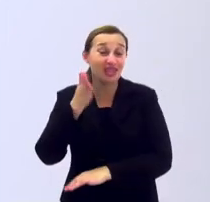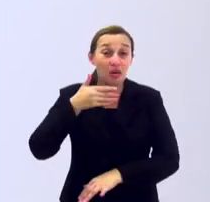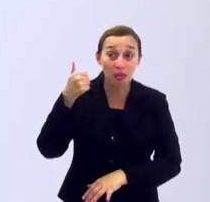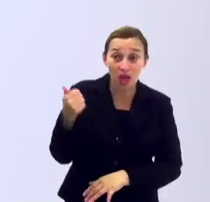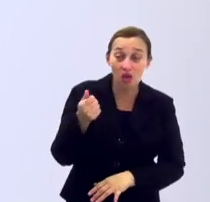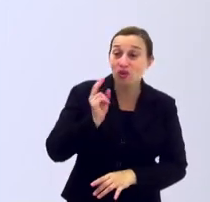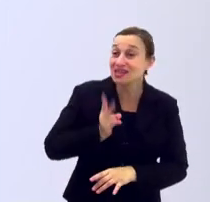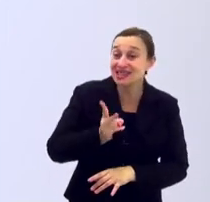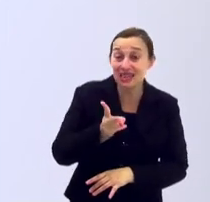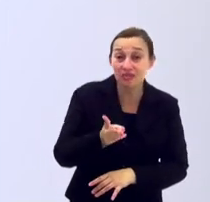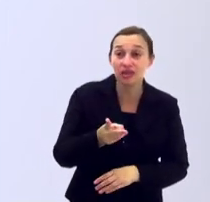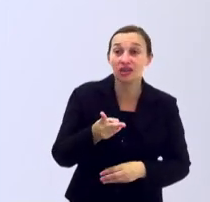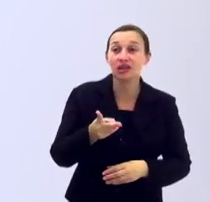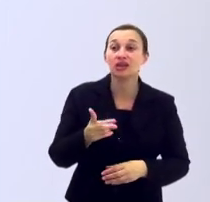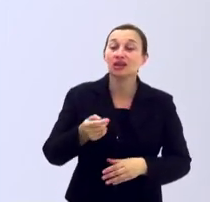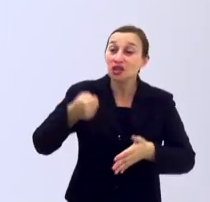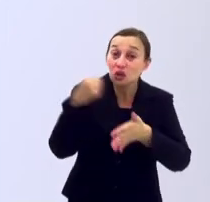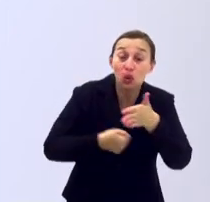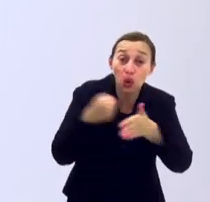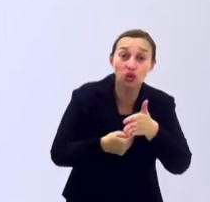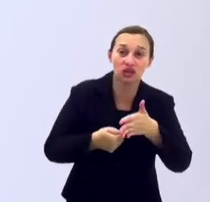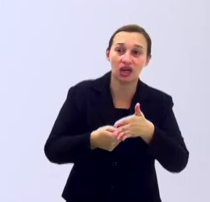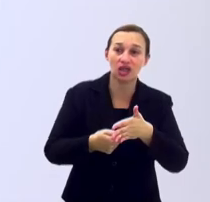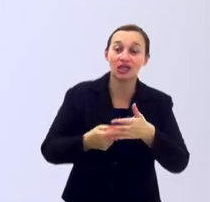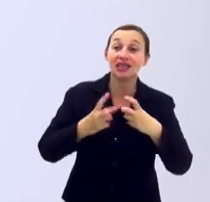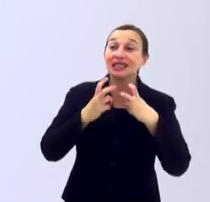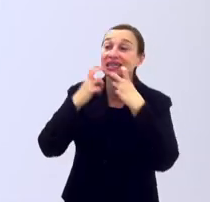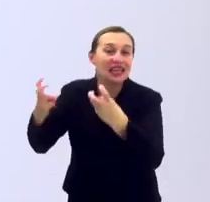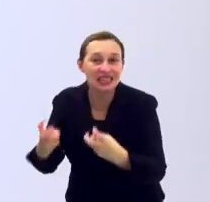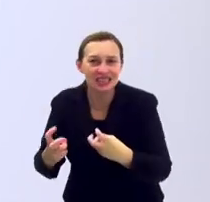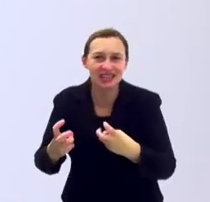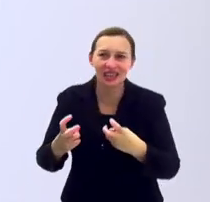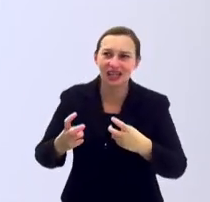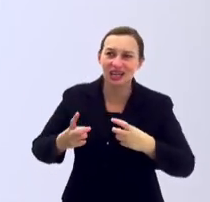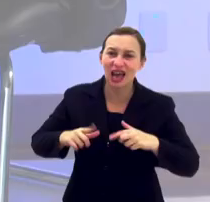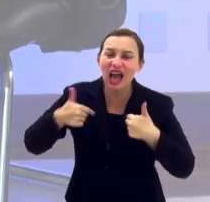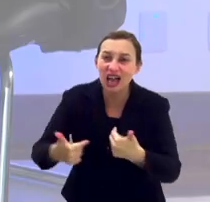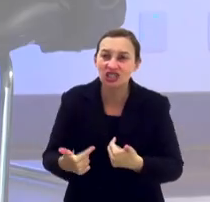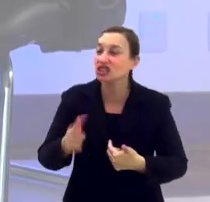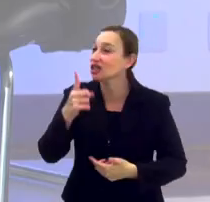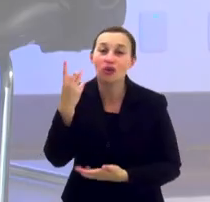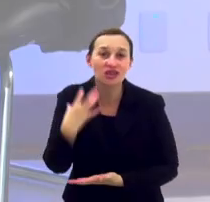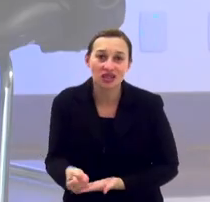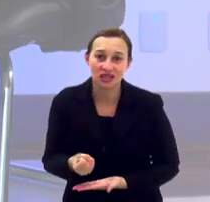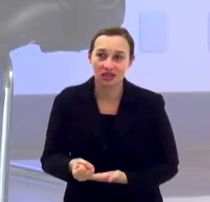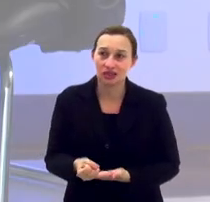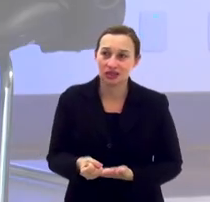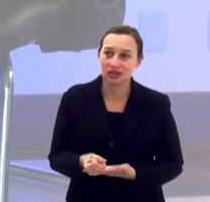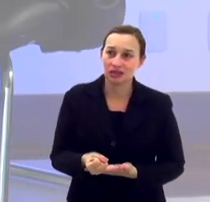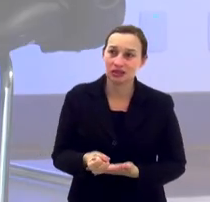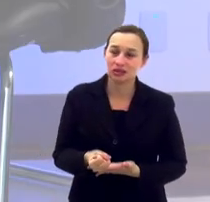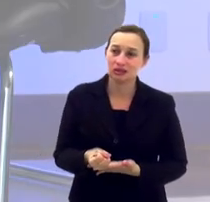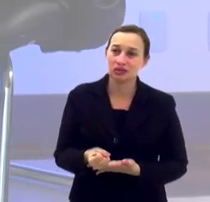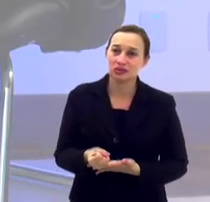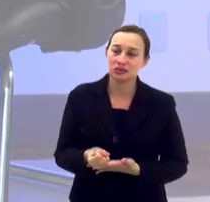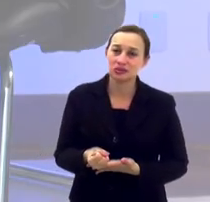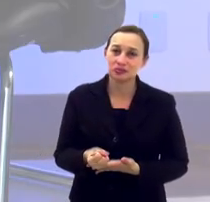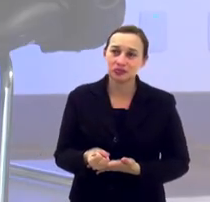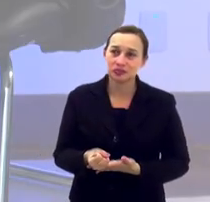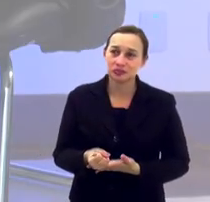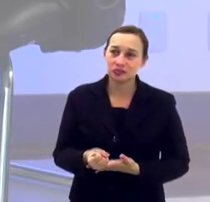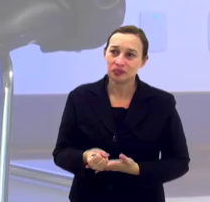entenderem, sempre tem uma forma de lutar. Lutem, gritem, esperneiem, não aceitem.